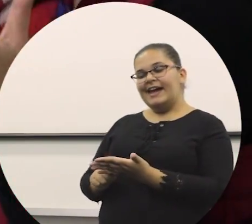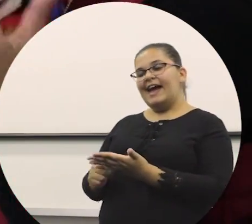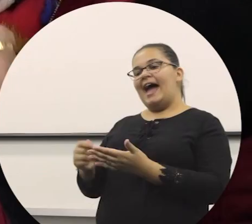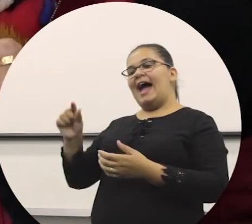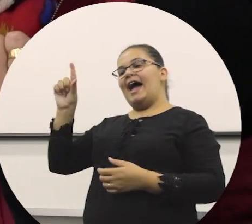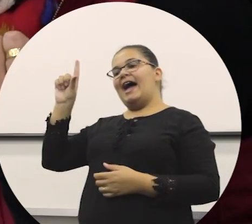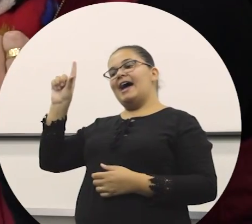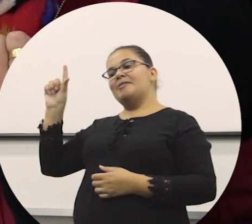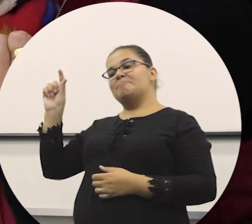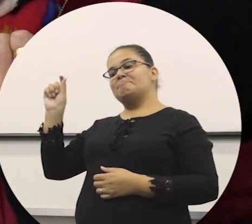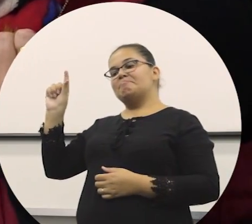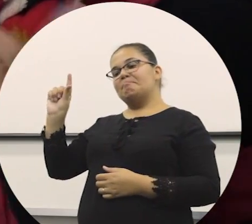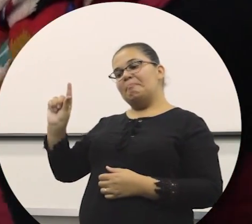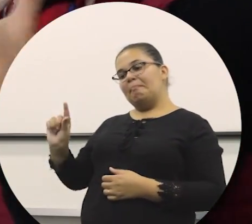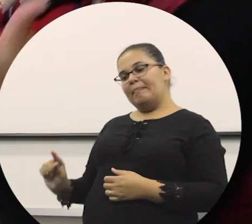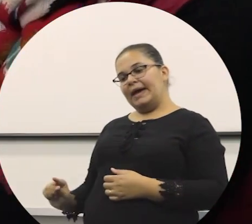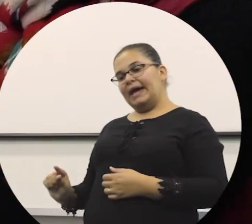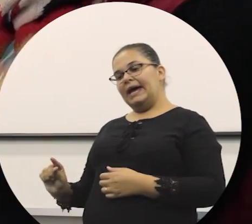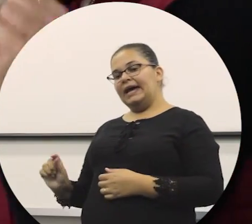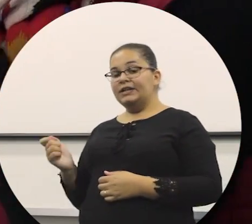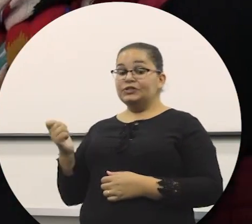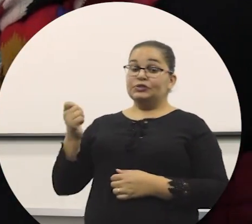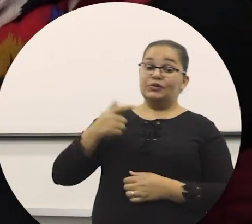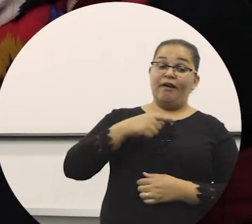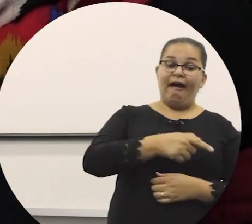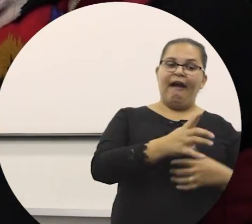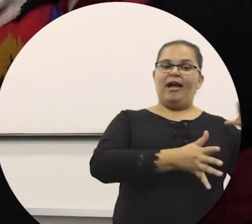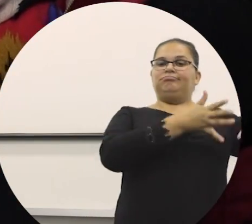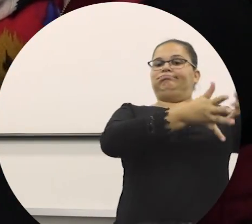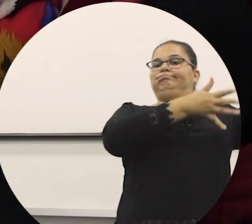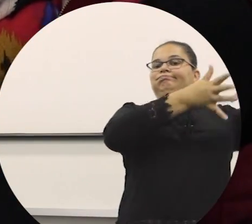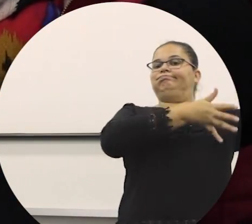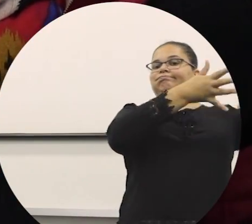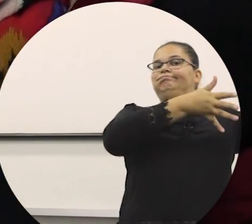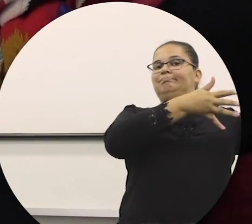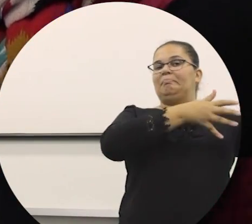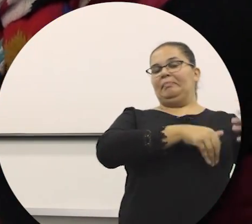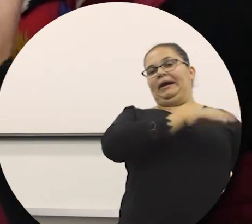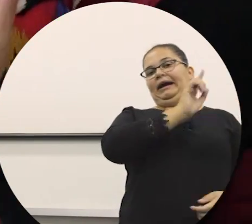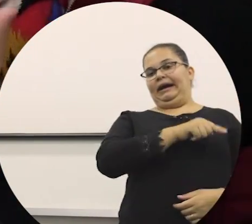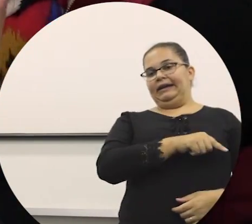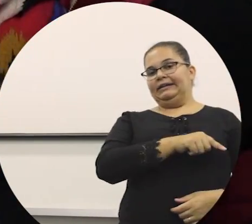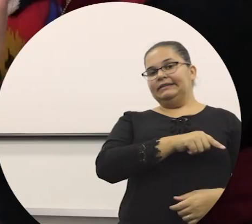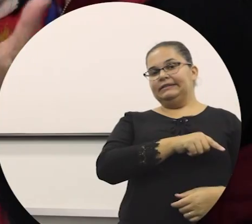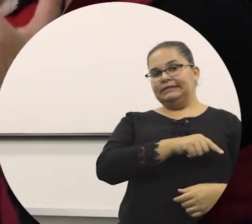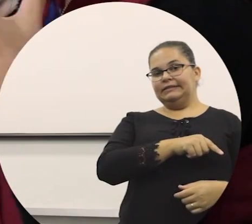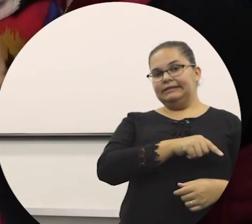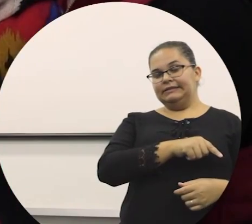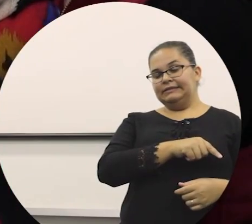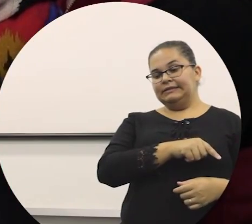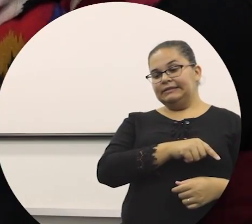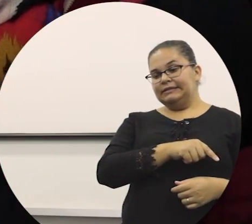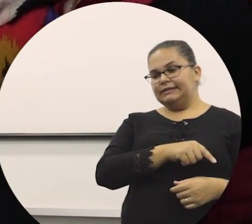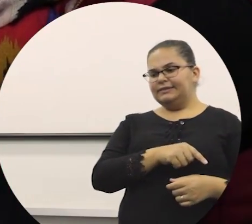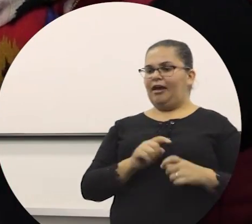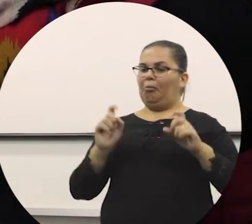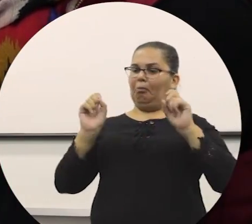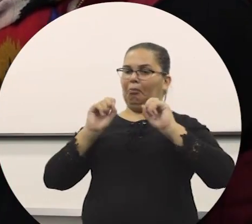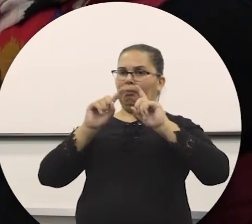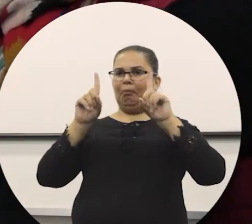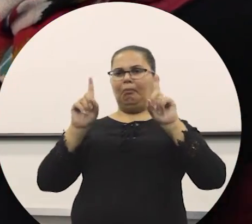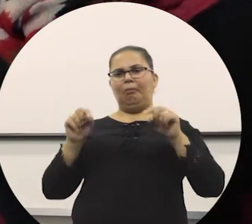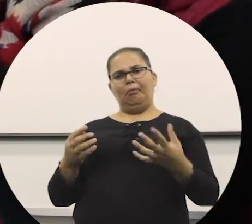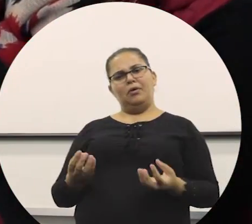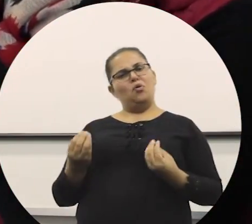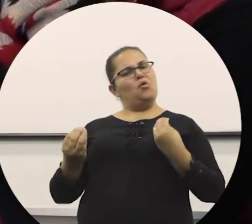que são mais sinalizadoras, por exemplo. Né? E isso pra gente geralmente é uma